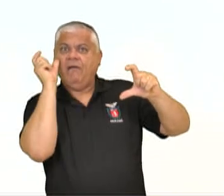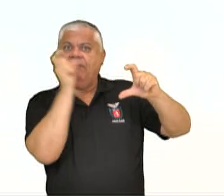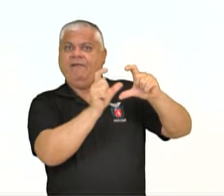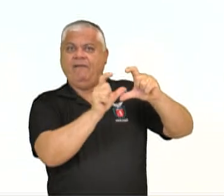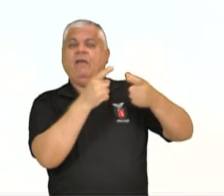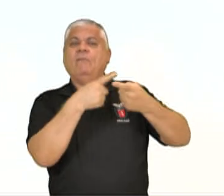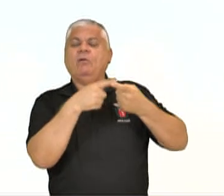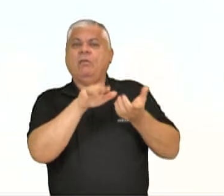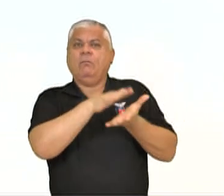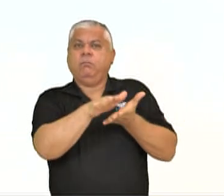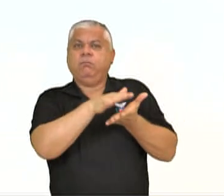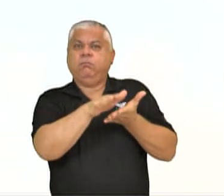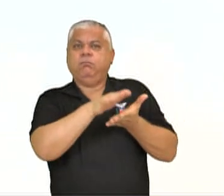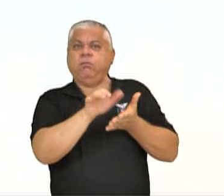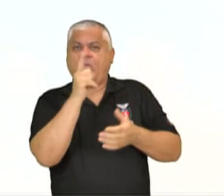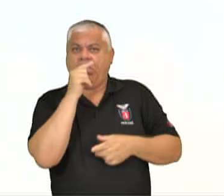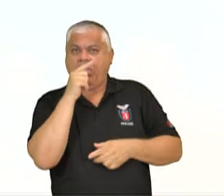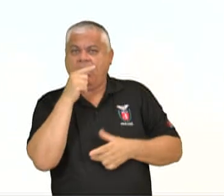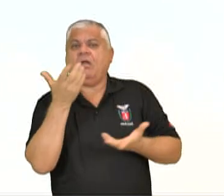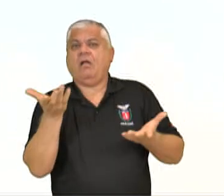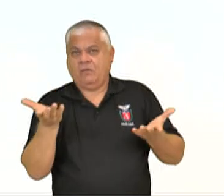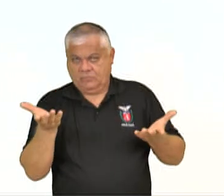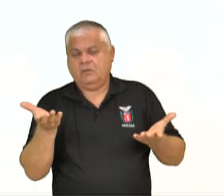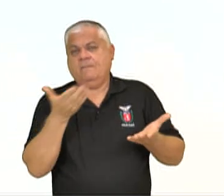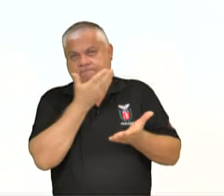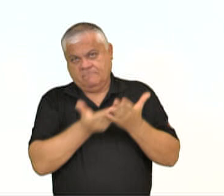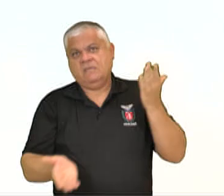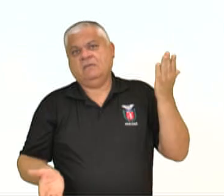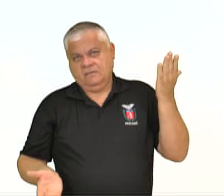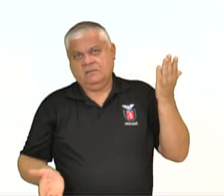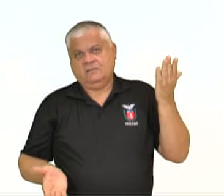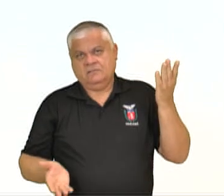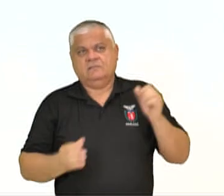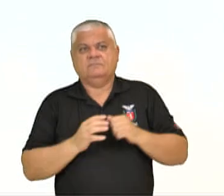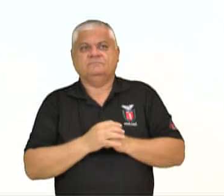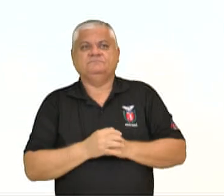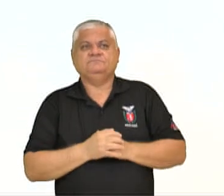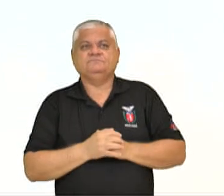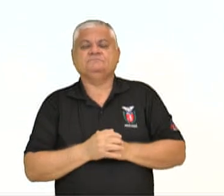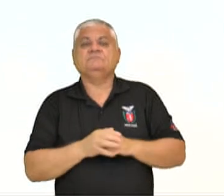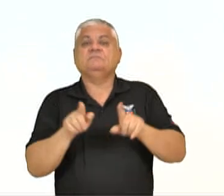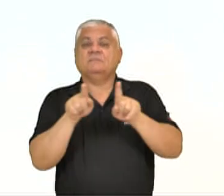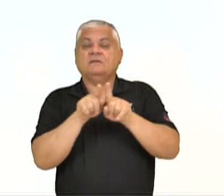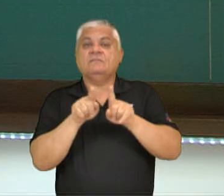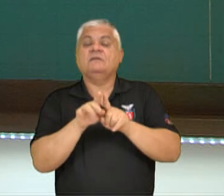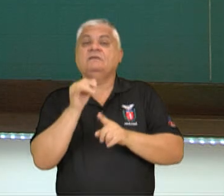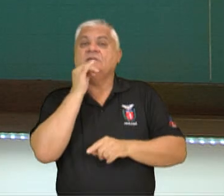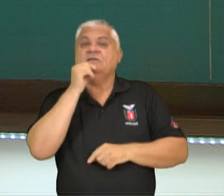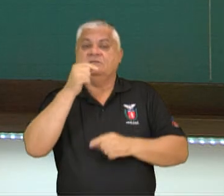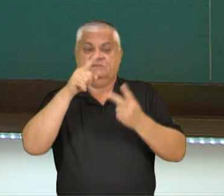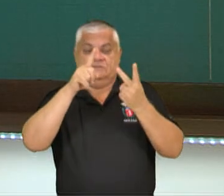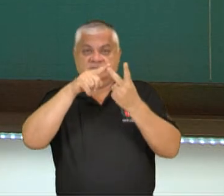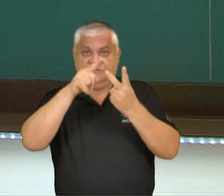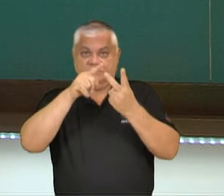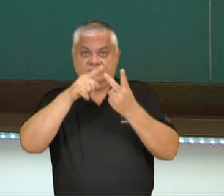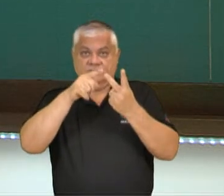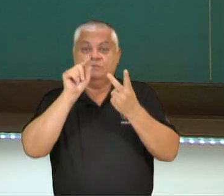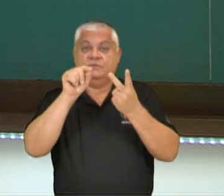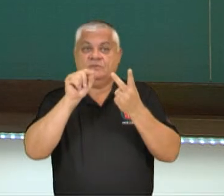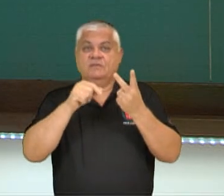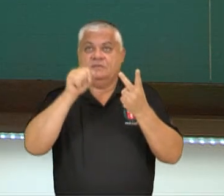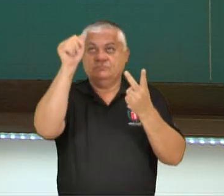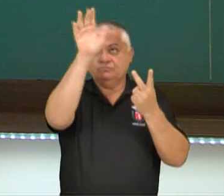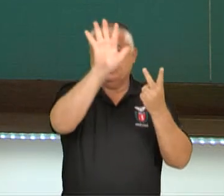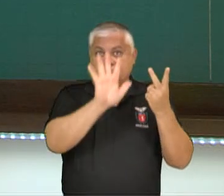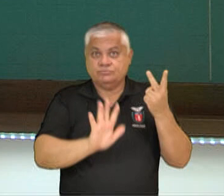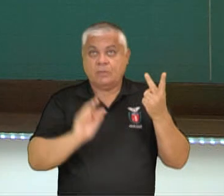quantidade exacerbada de água que se gasta num banho de chuveiro elétrico, né? E aqui nós temos aqui mais uma informação, né? Temos o mapa